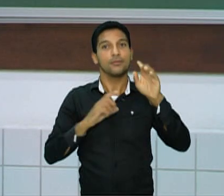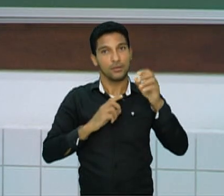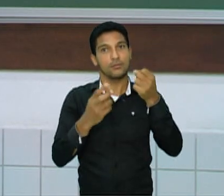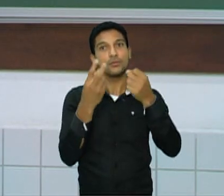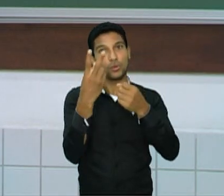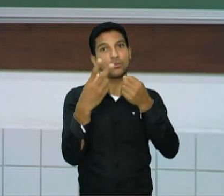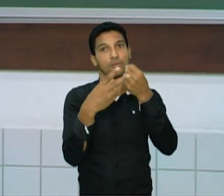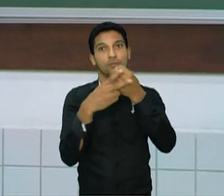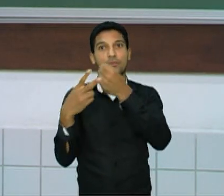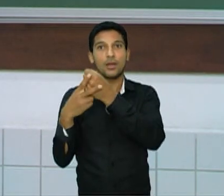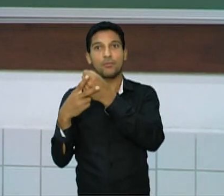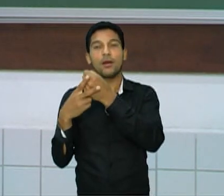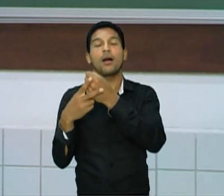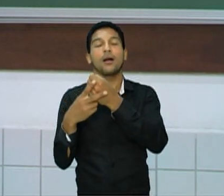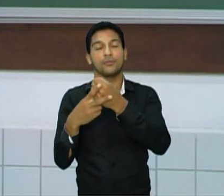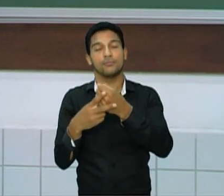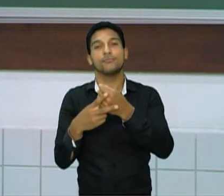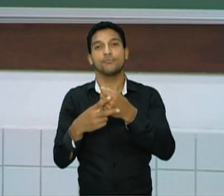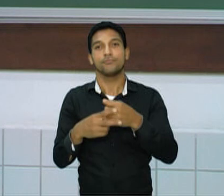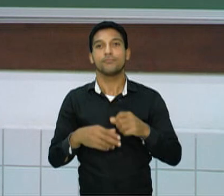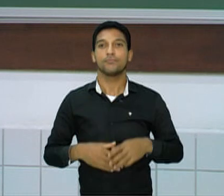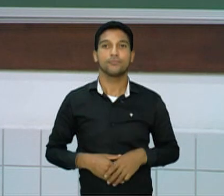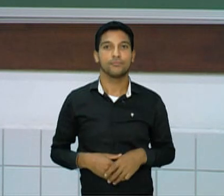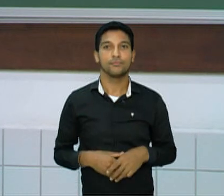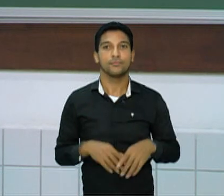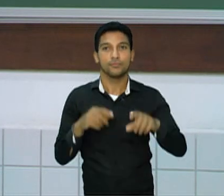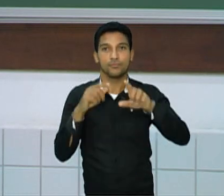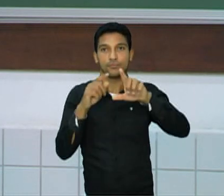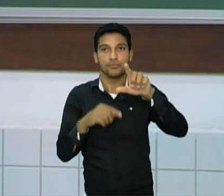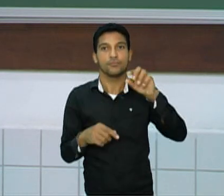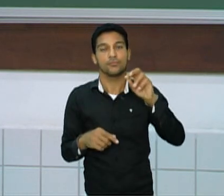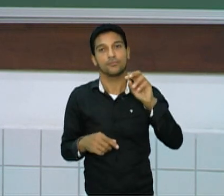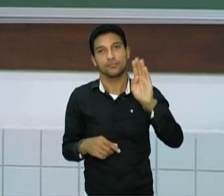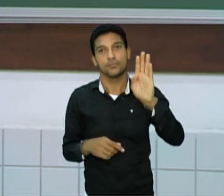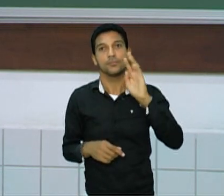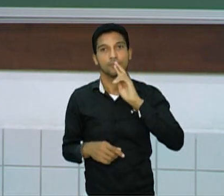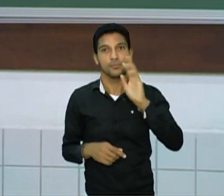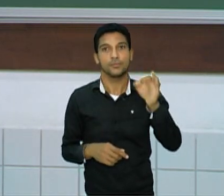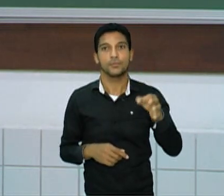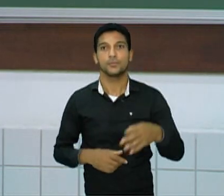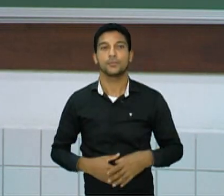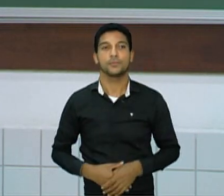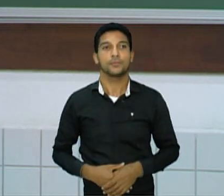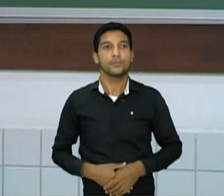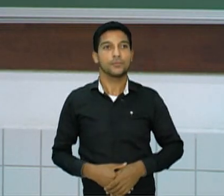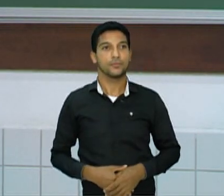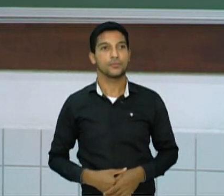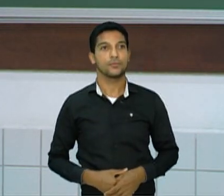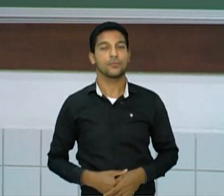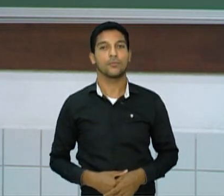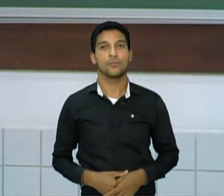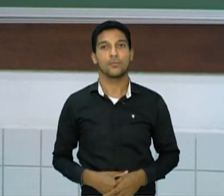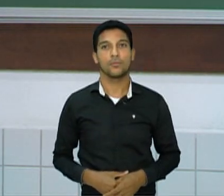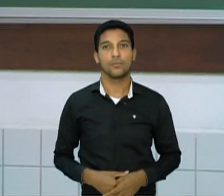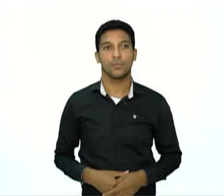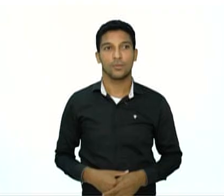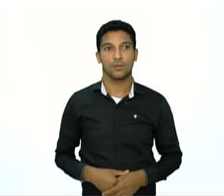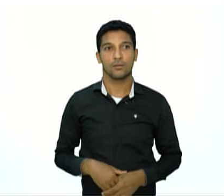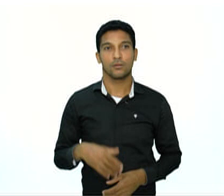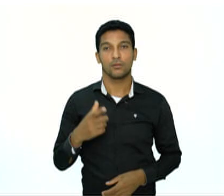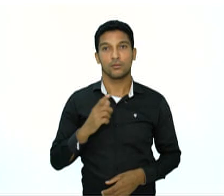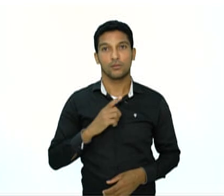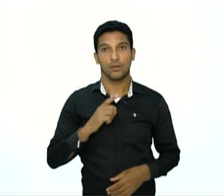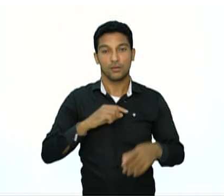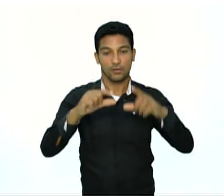pode ser a letra B. Ok, pessoal? Vamos ver as próximas, então. Nós temos a oração